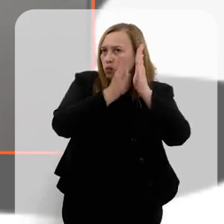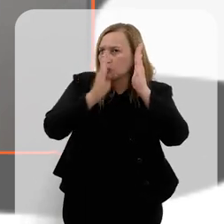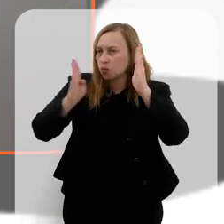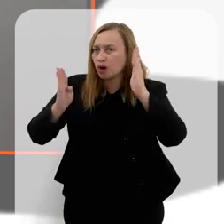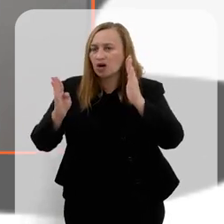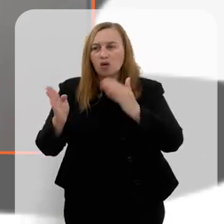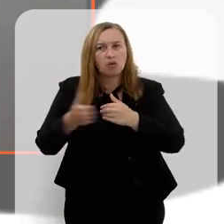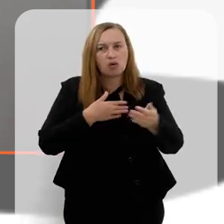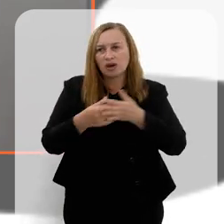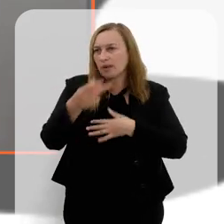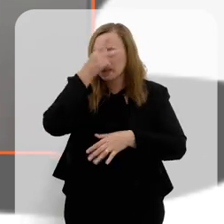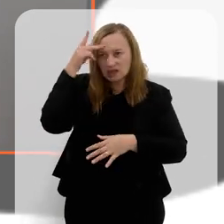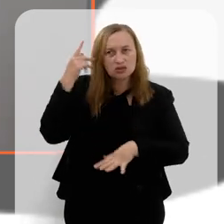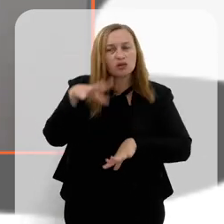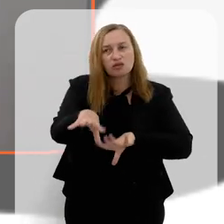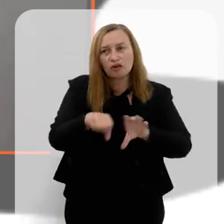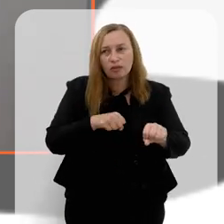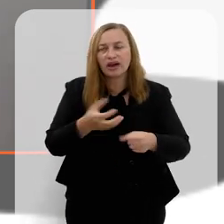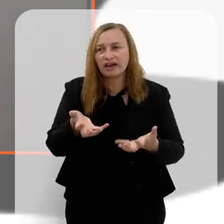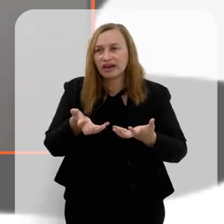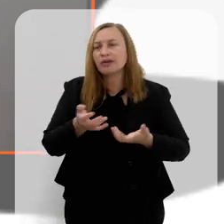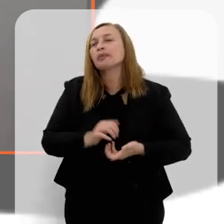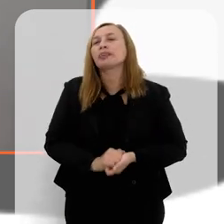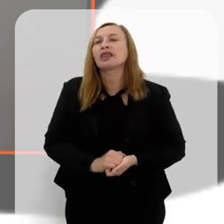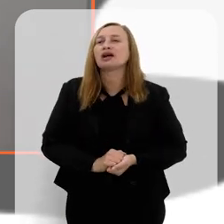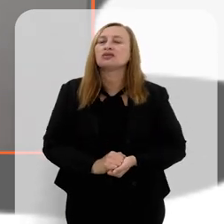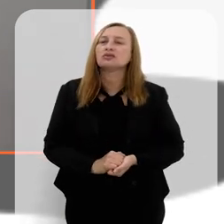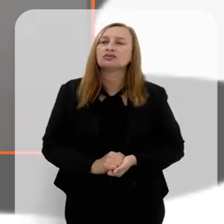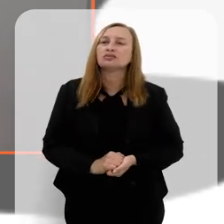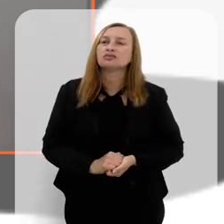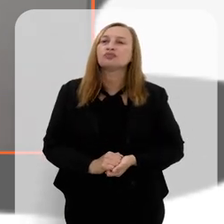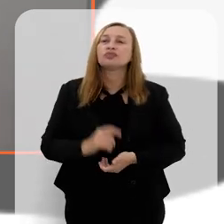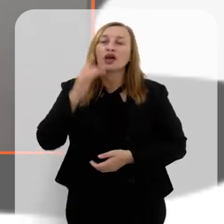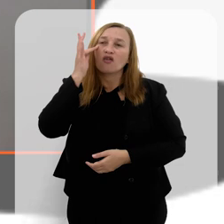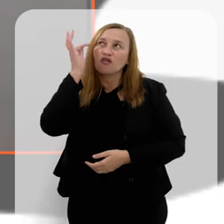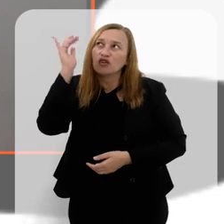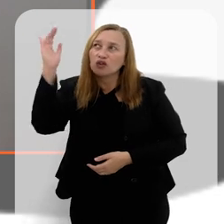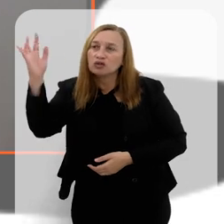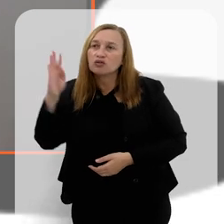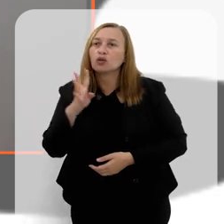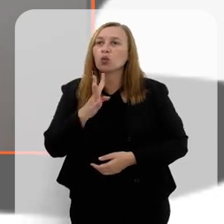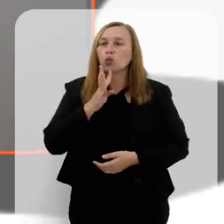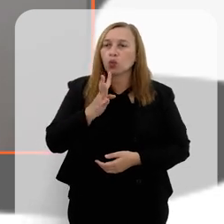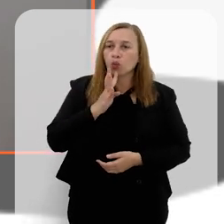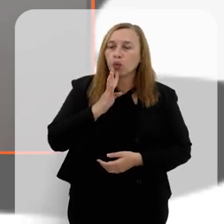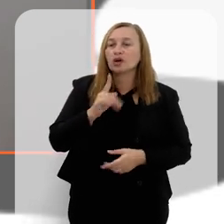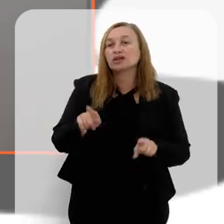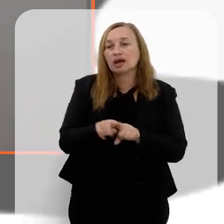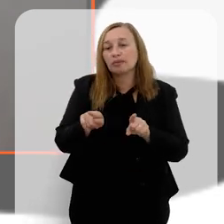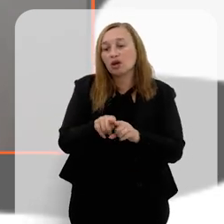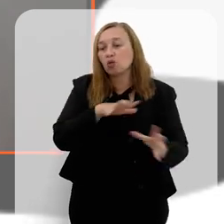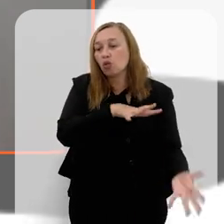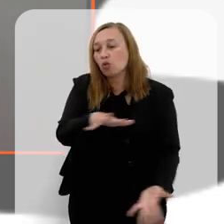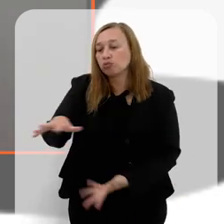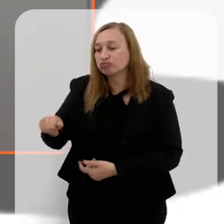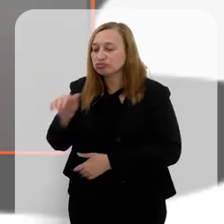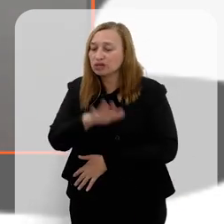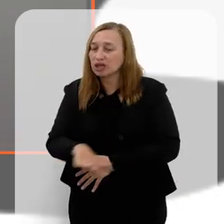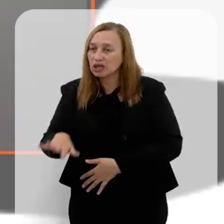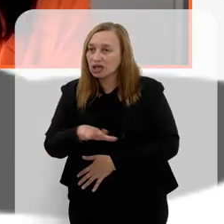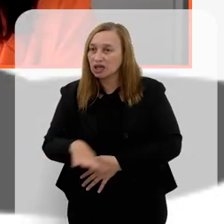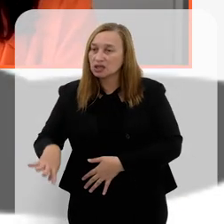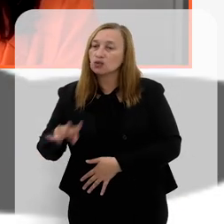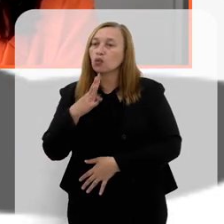pode ser a pessoa que quiser ser formada, né? Noções de filosofia, noções do mundo da